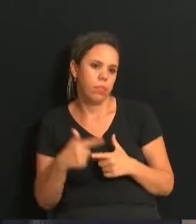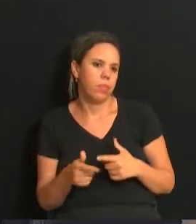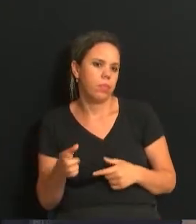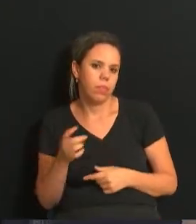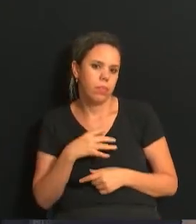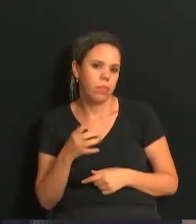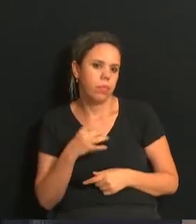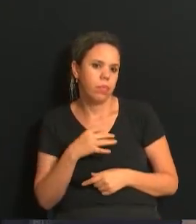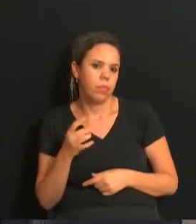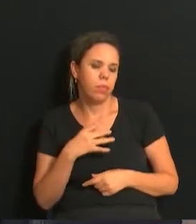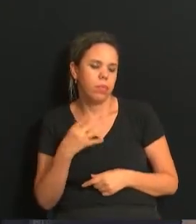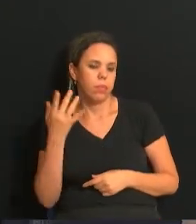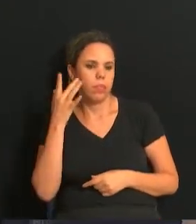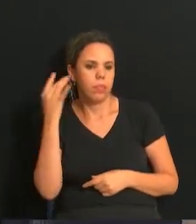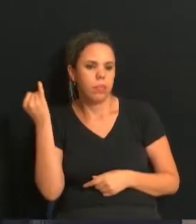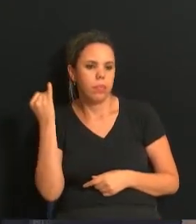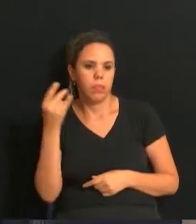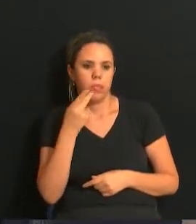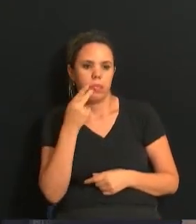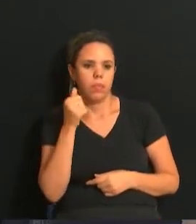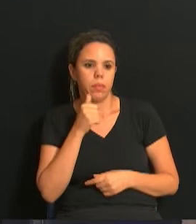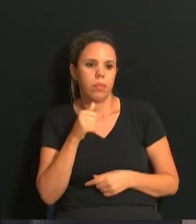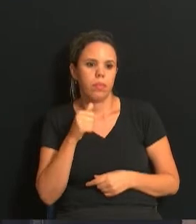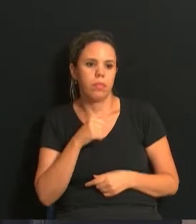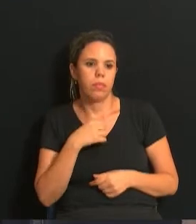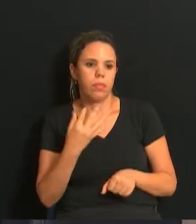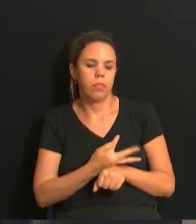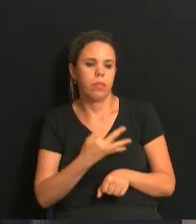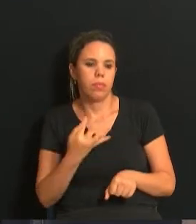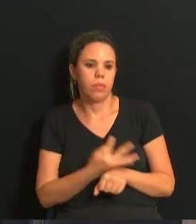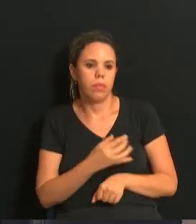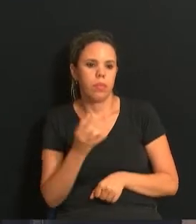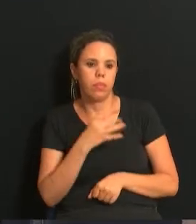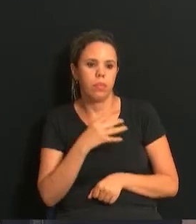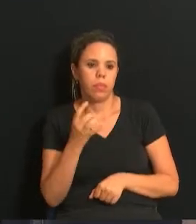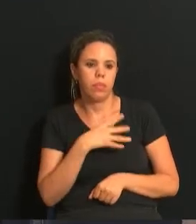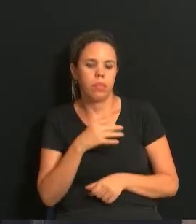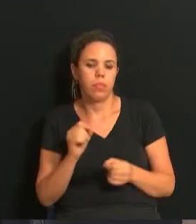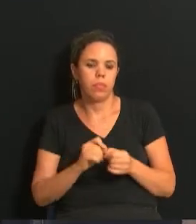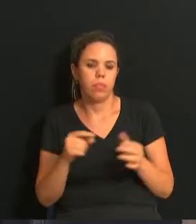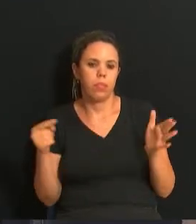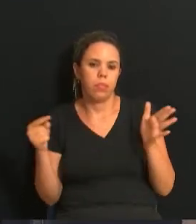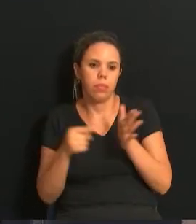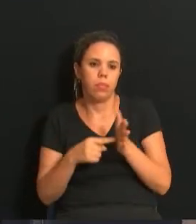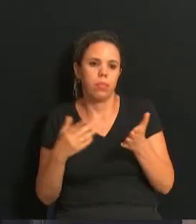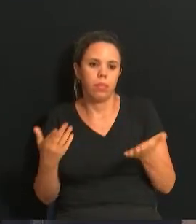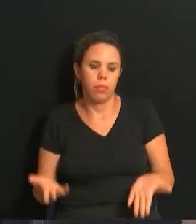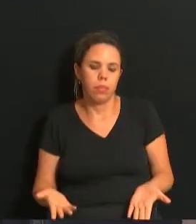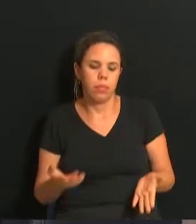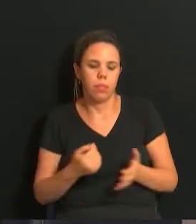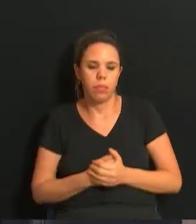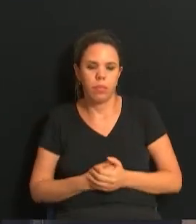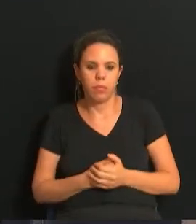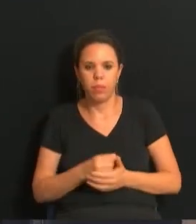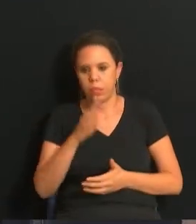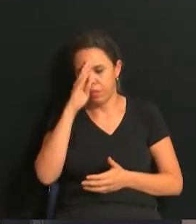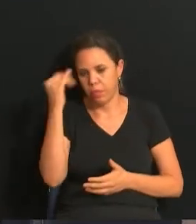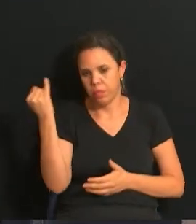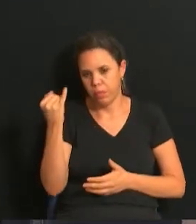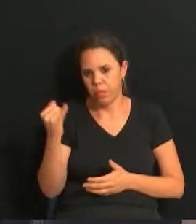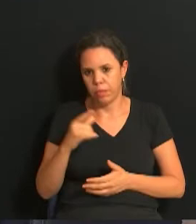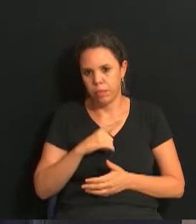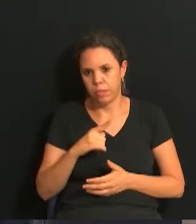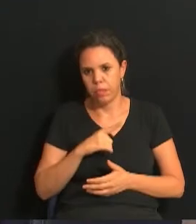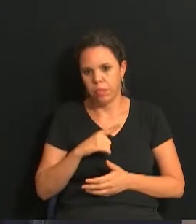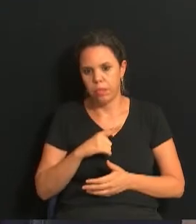né? Eu acho que é importante dizer que muitas mulheres têm medo de fazer a denúncia, e nesse sentido é fundamental que a gente tenha aí